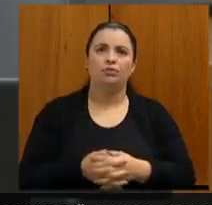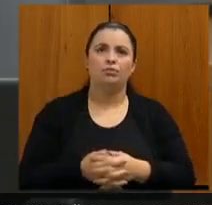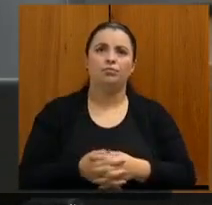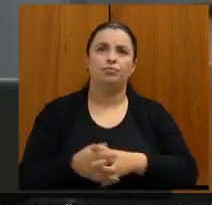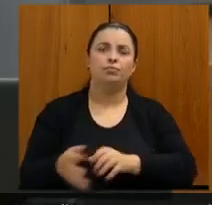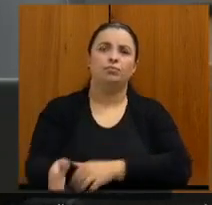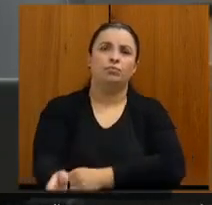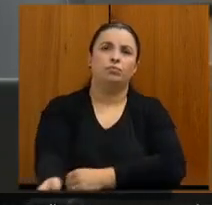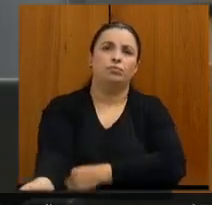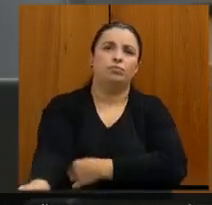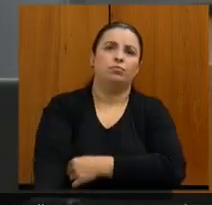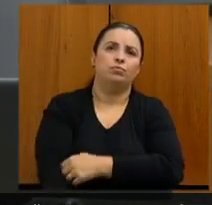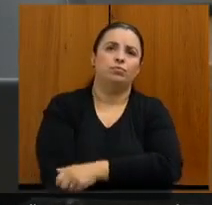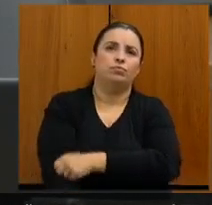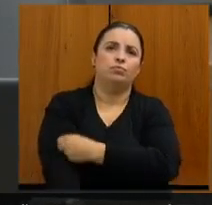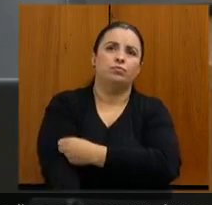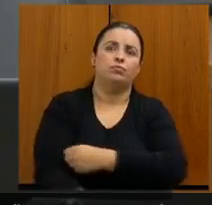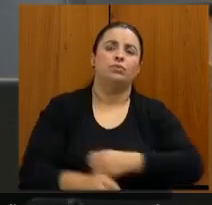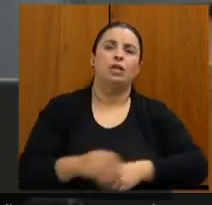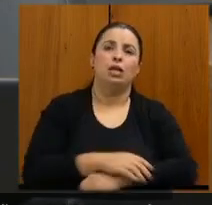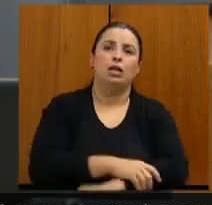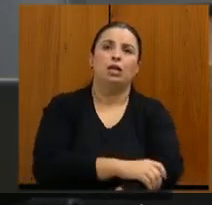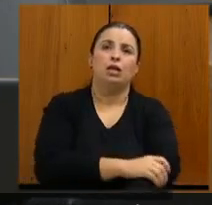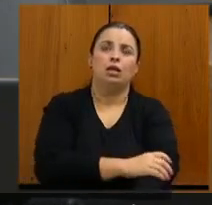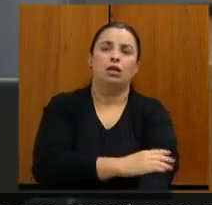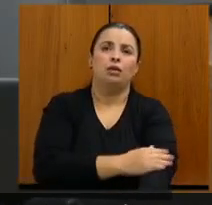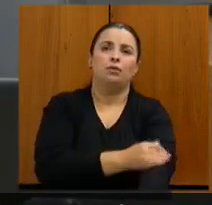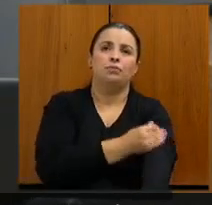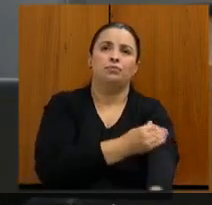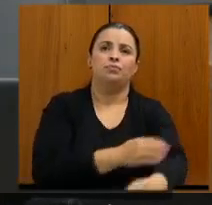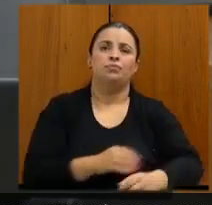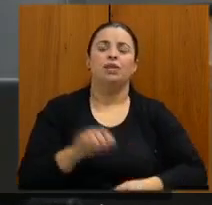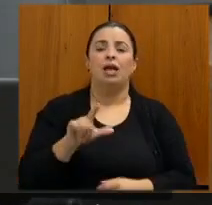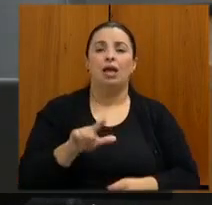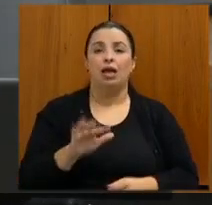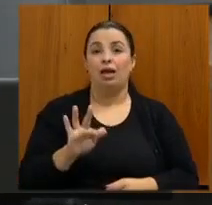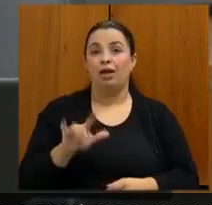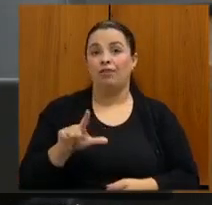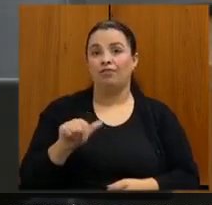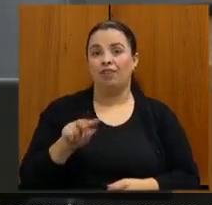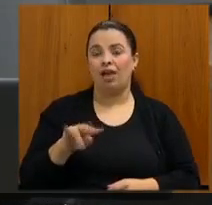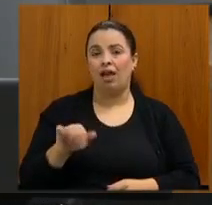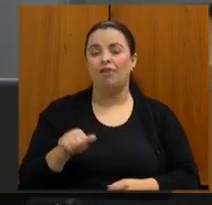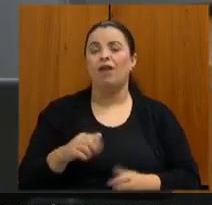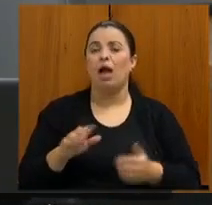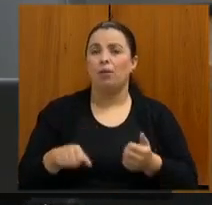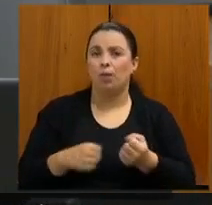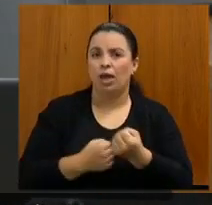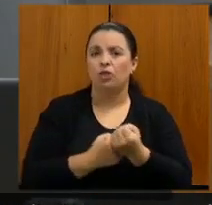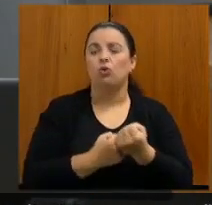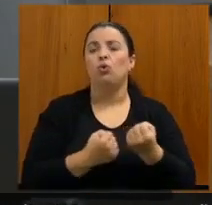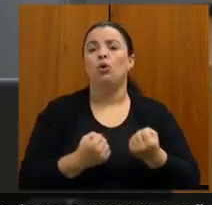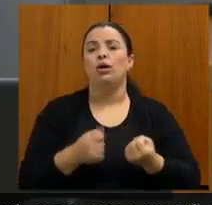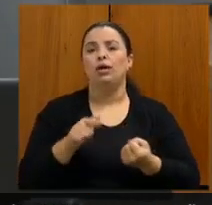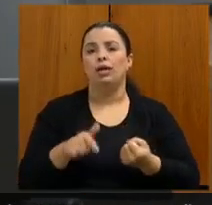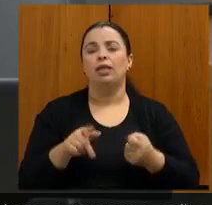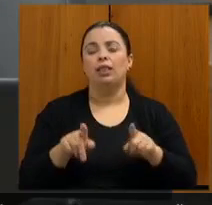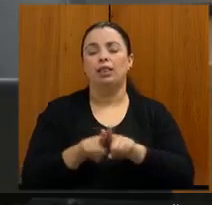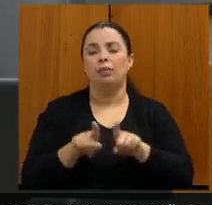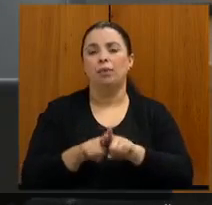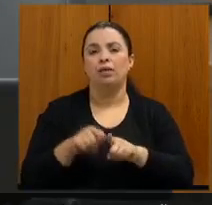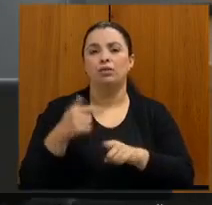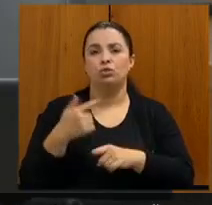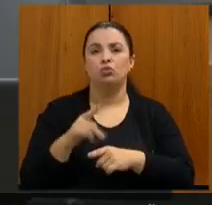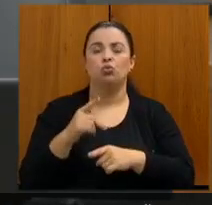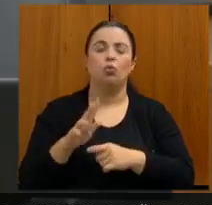da Flávia né grande apoiadora né das brigadas e também Fundamental e